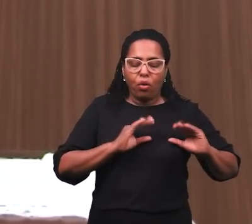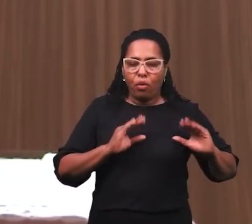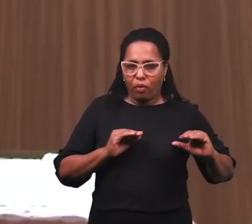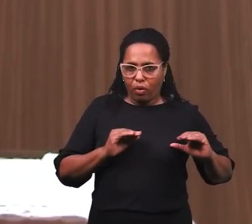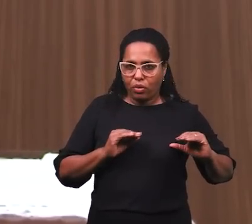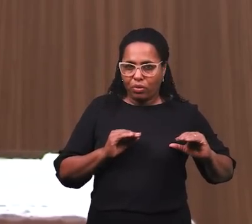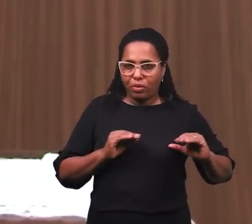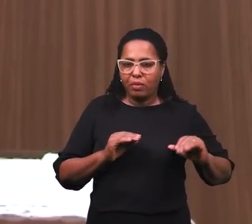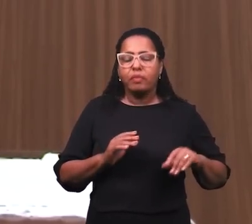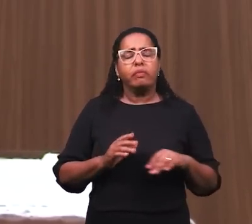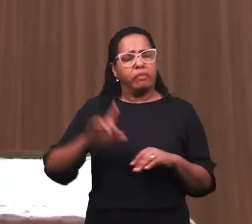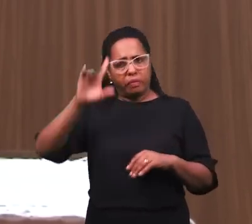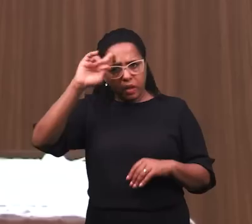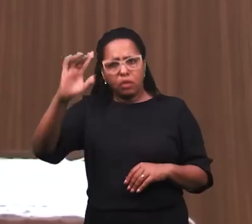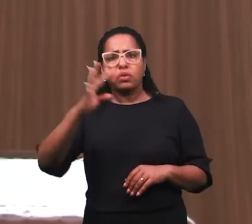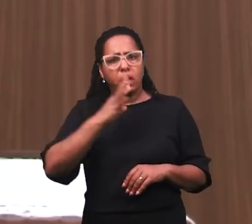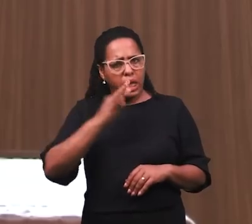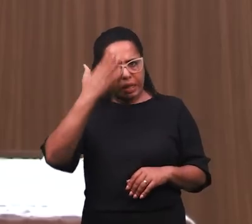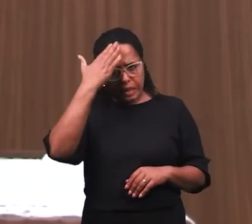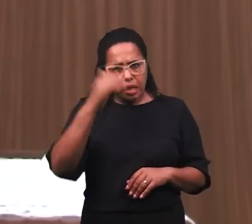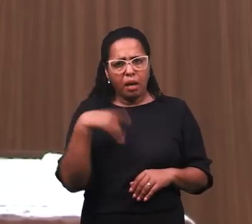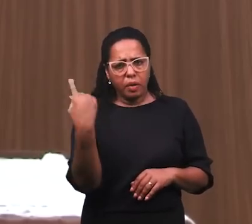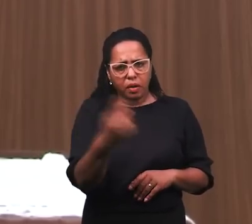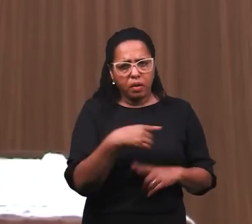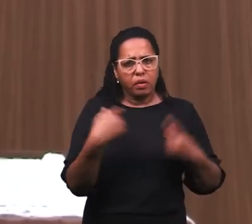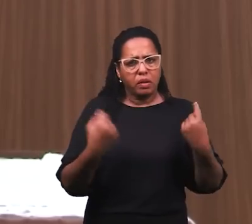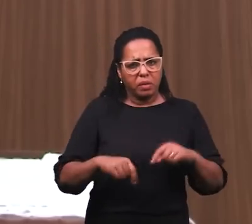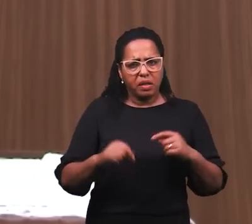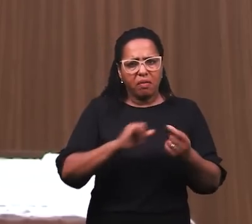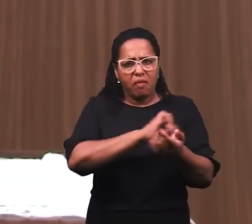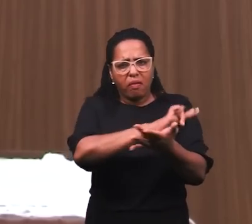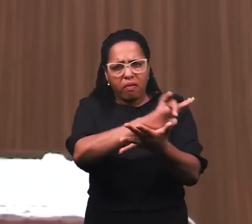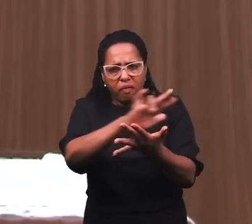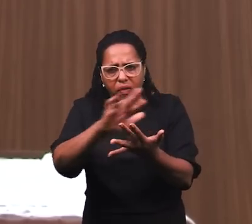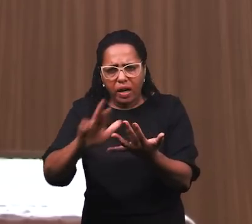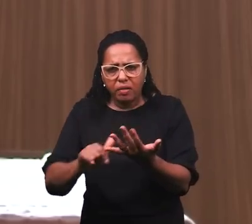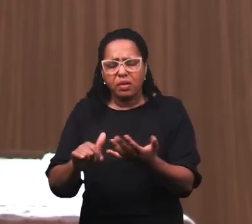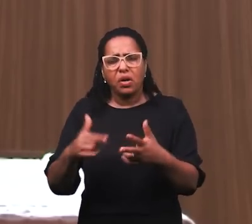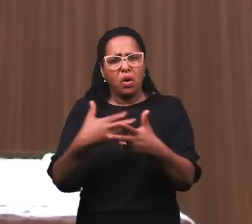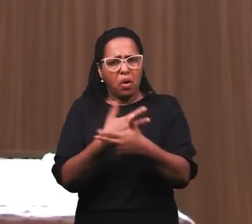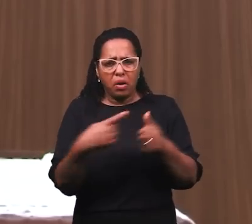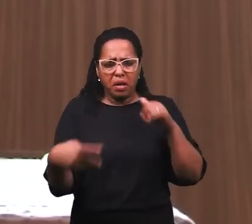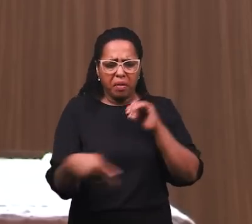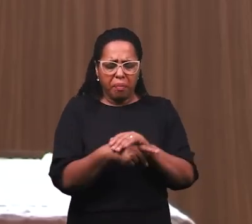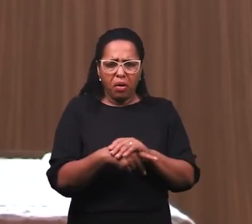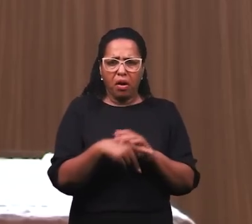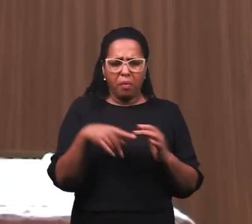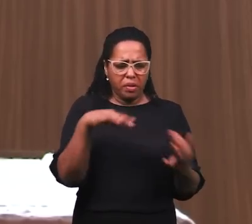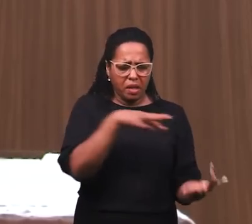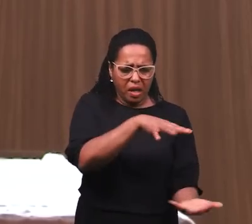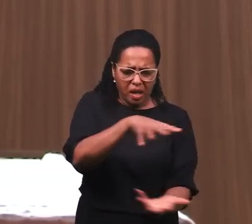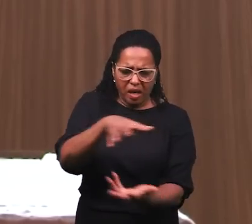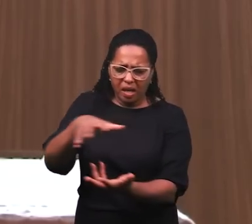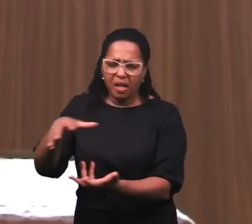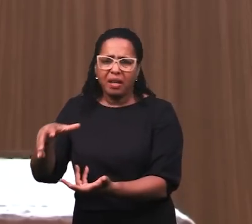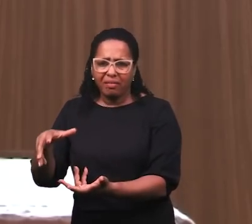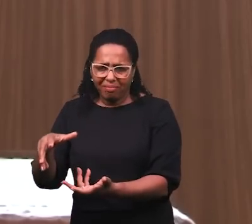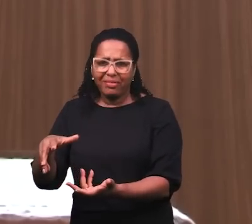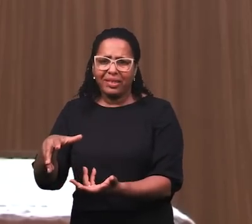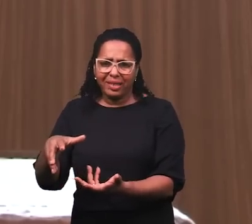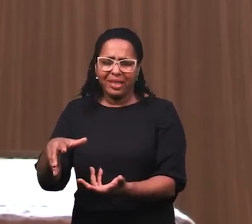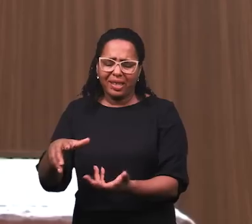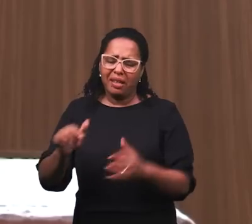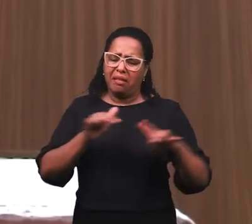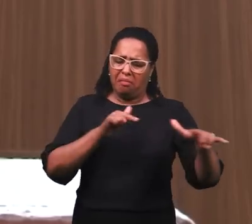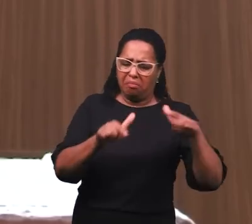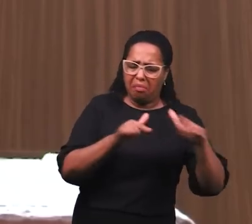Deus sabe do que precisamos e que precisamos de muitas coisas. Coisas que são desta vida, são seculares, que envolvem o nosso emprego,